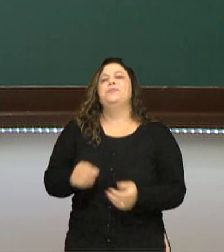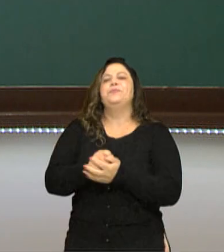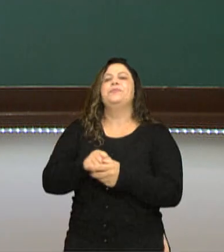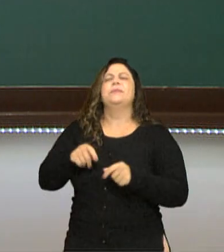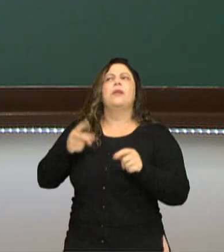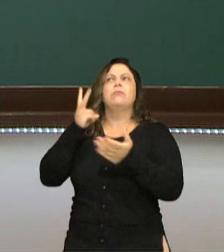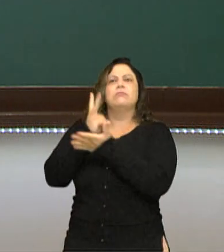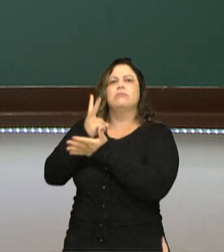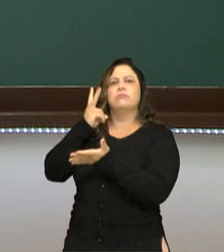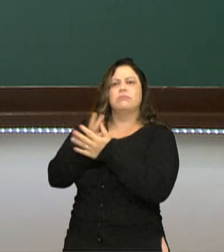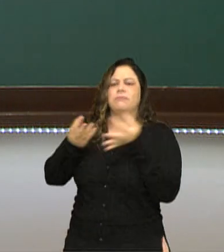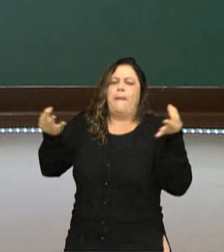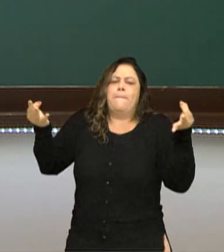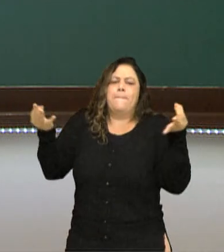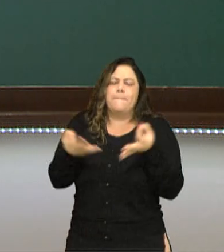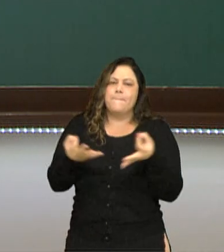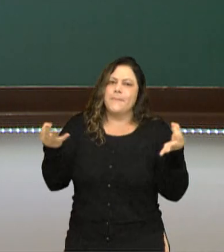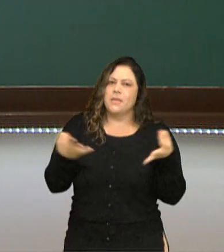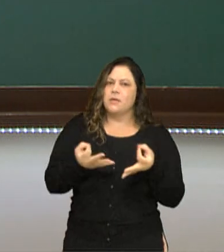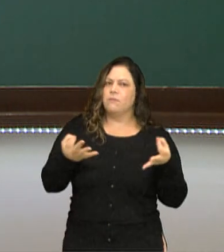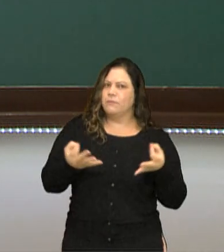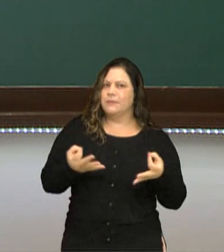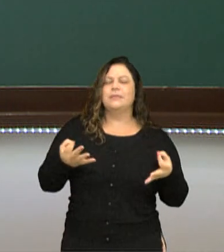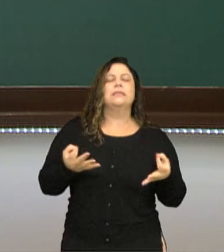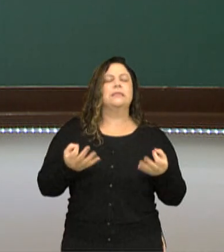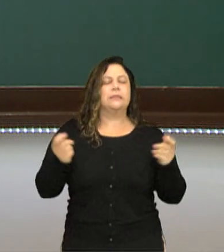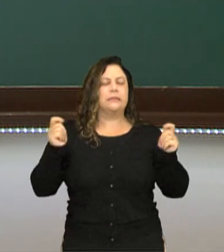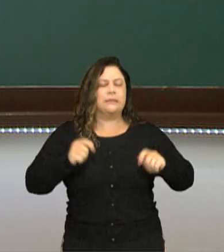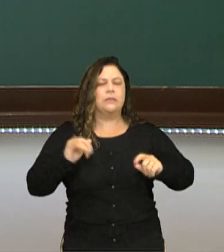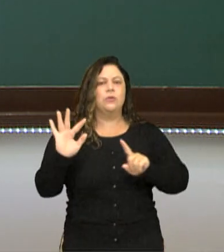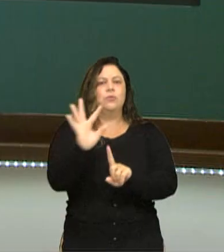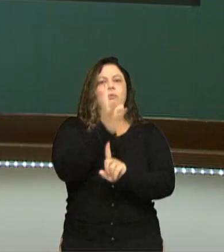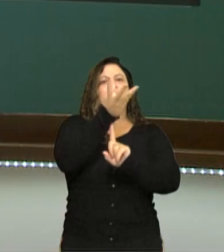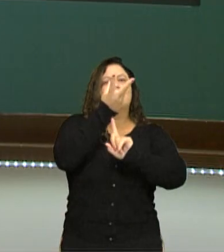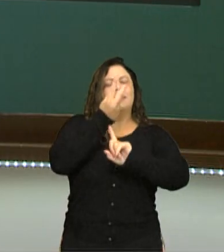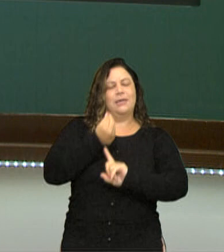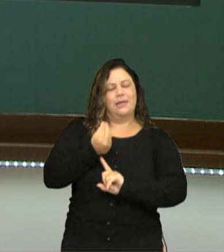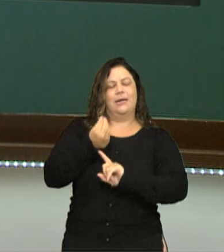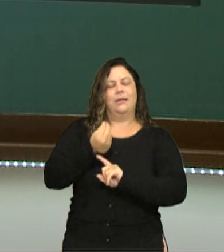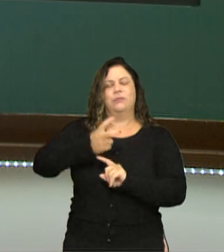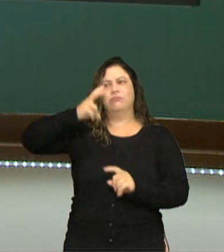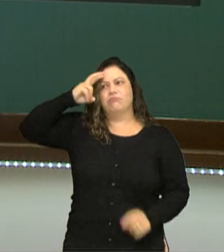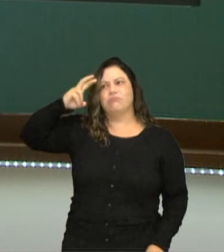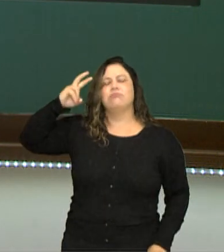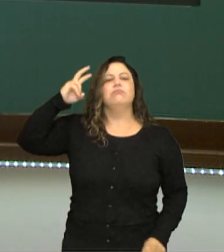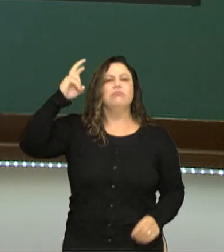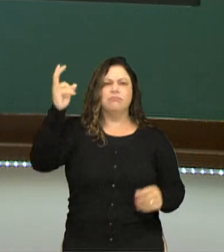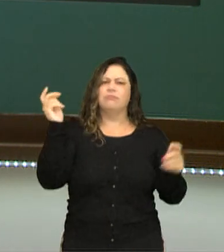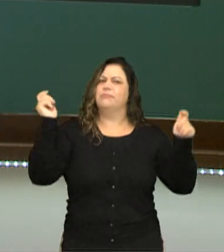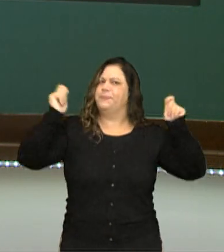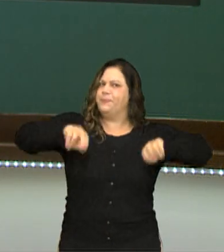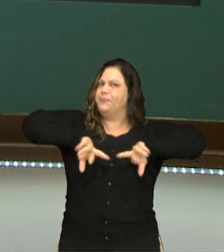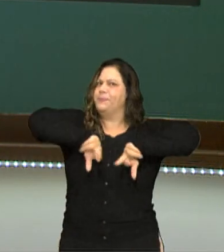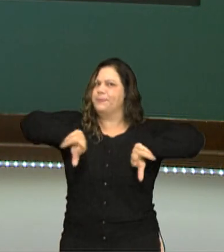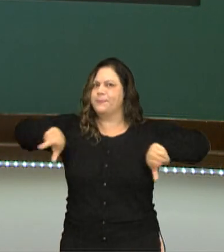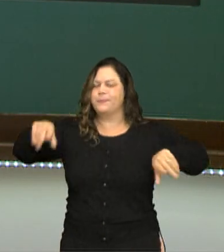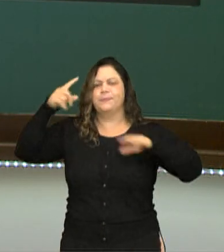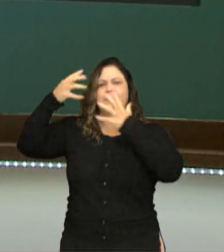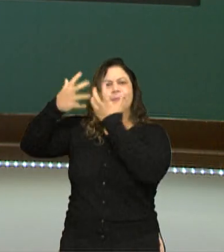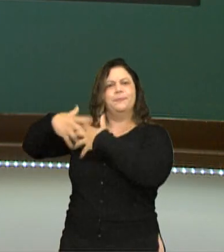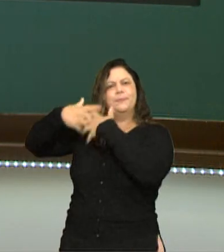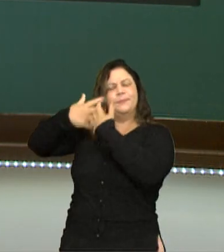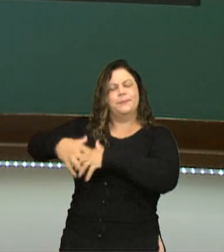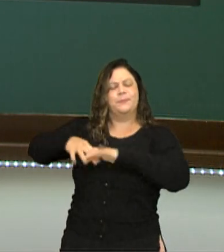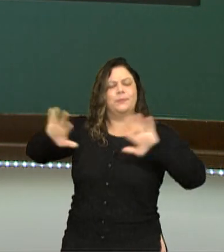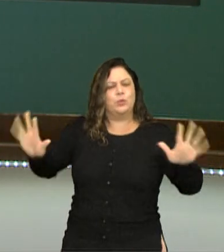constante perfeição, O artista grego cria uma arte de elaboração intelectual que predomina o ritmo, o equilíbrio e